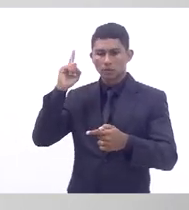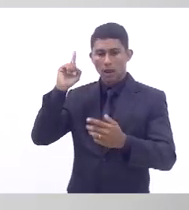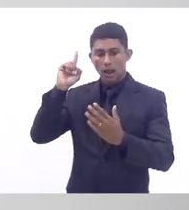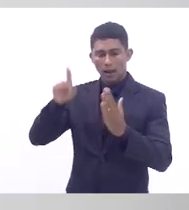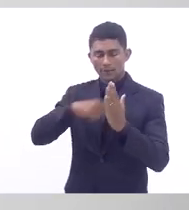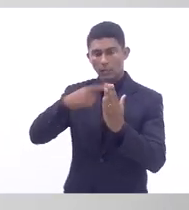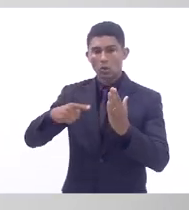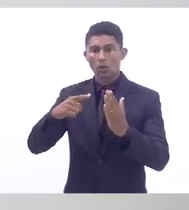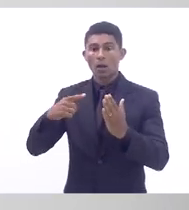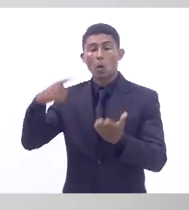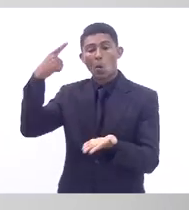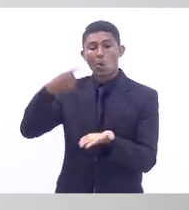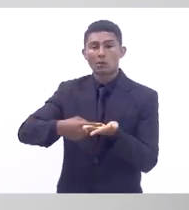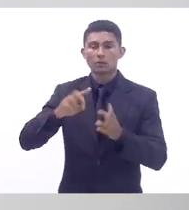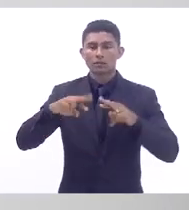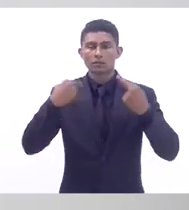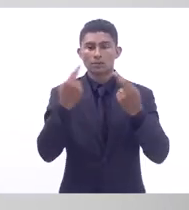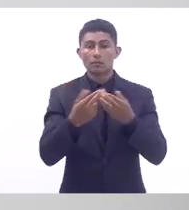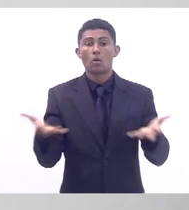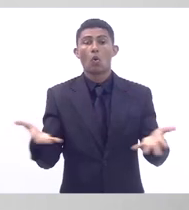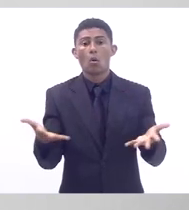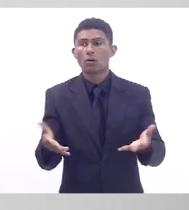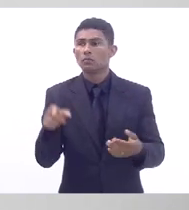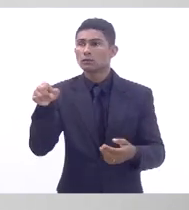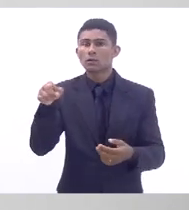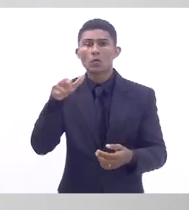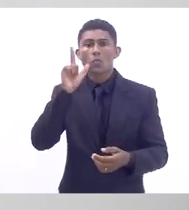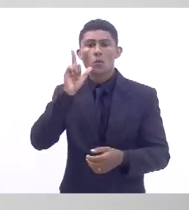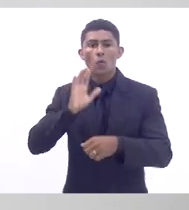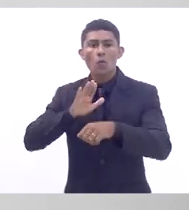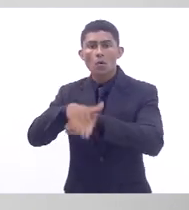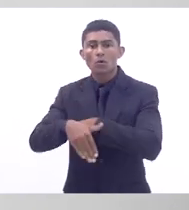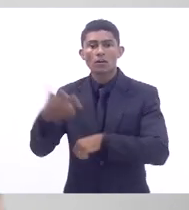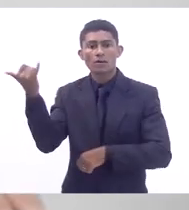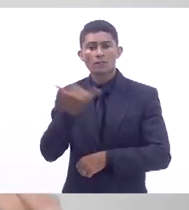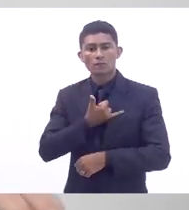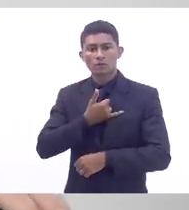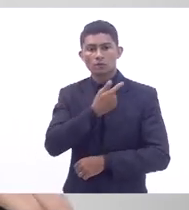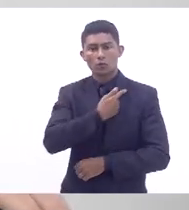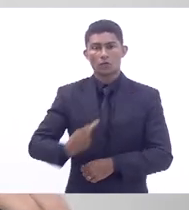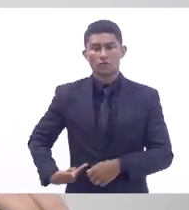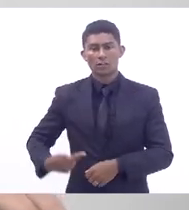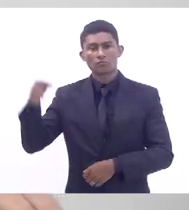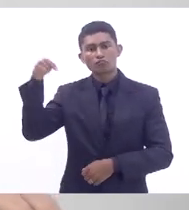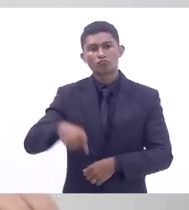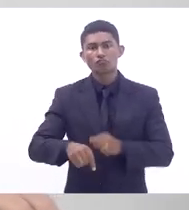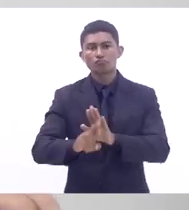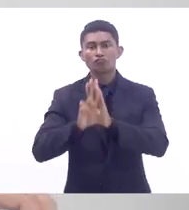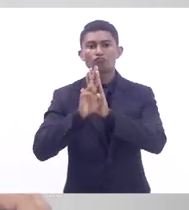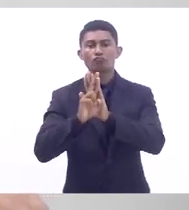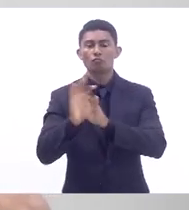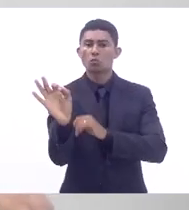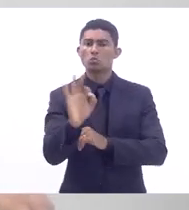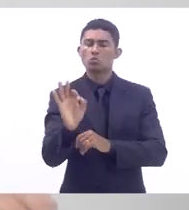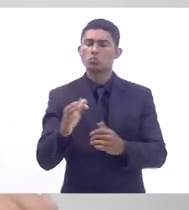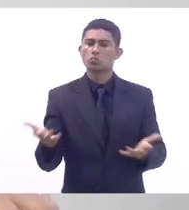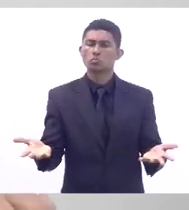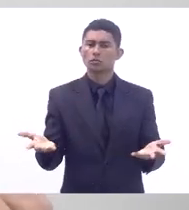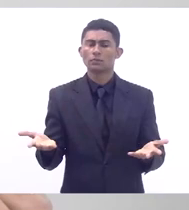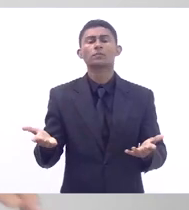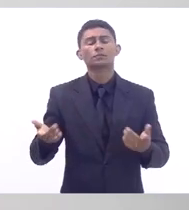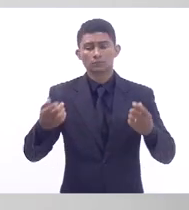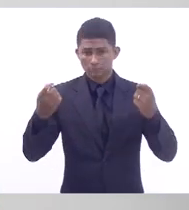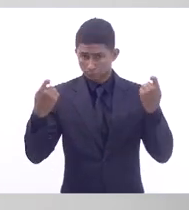governo e desde ontem à noite estamos tendo um retorno de que o governo estaria aqui representado então eu achei ele tem que insistir isso temos que trabalhar com